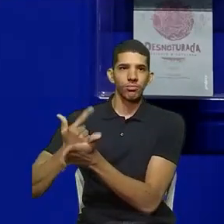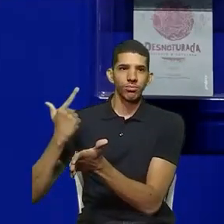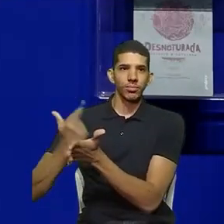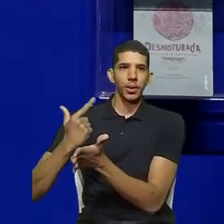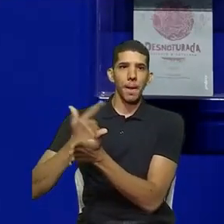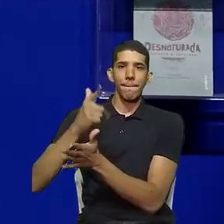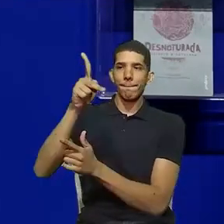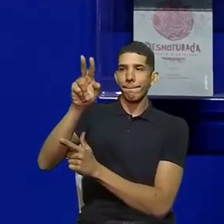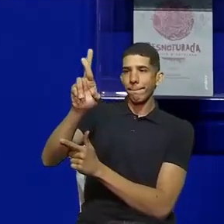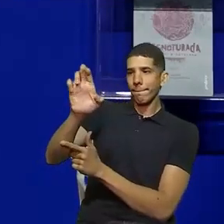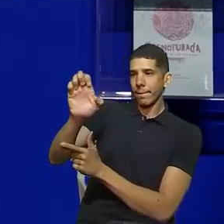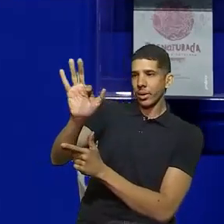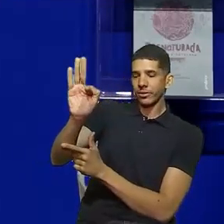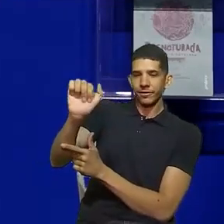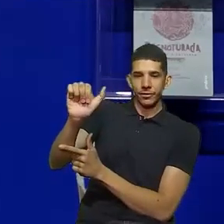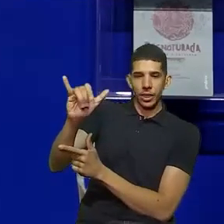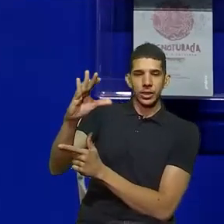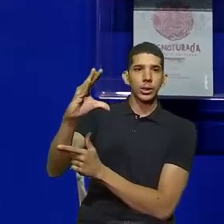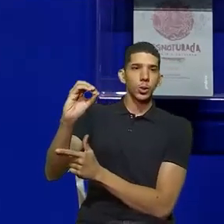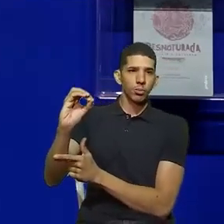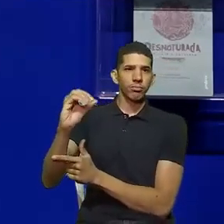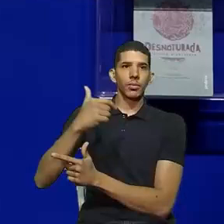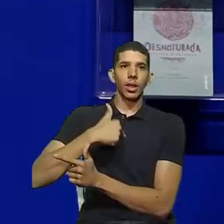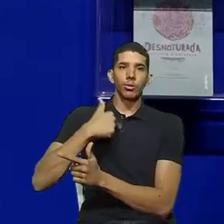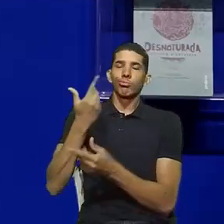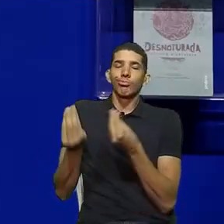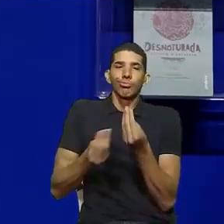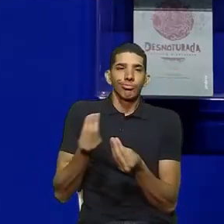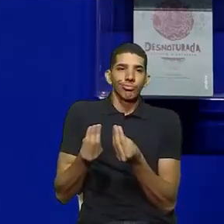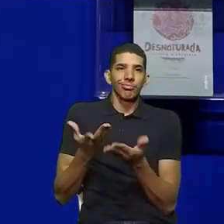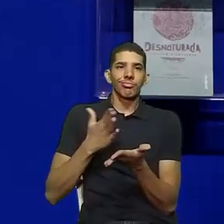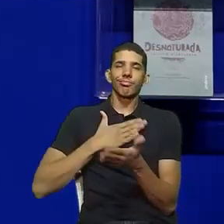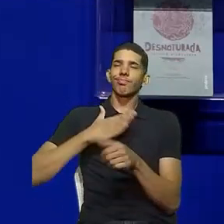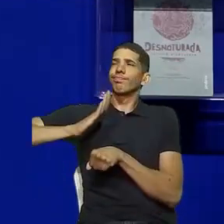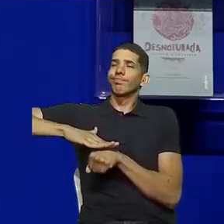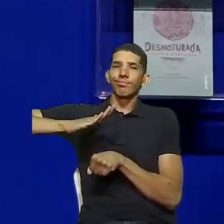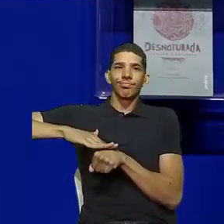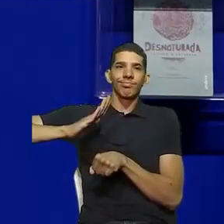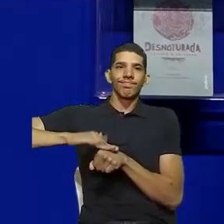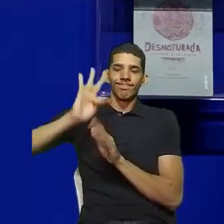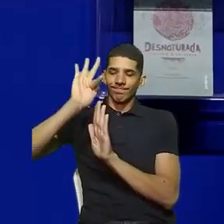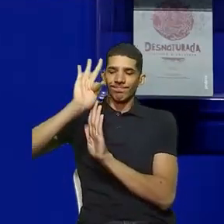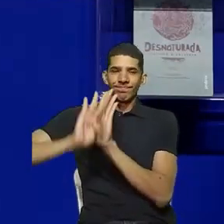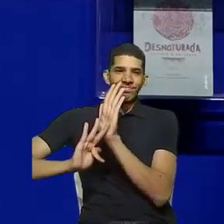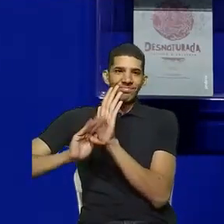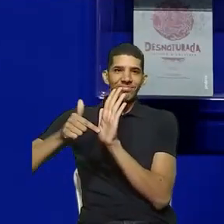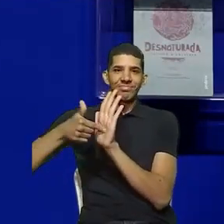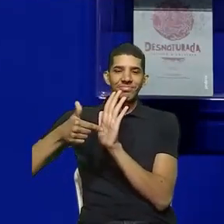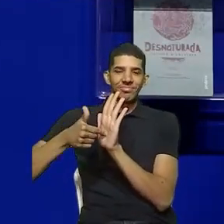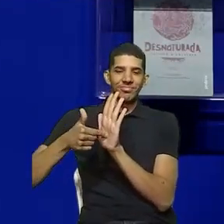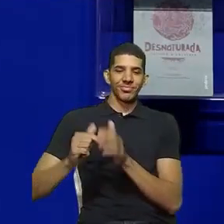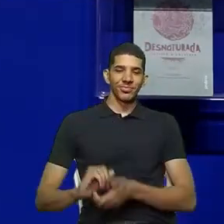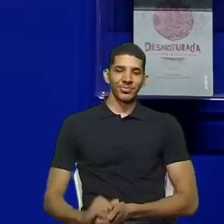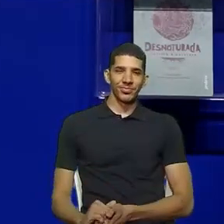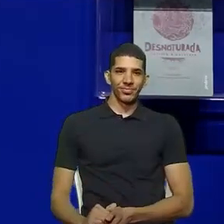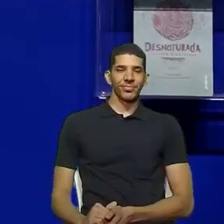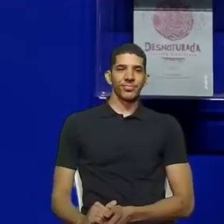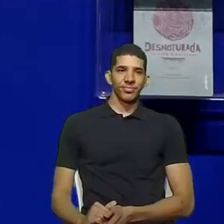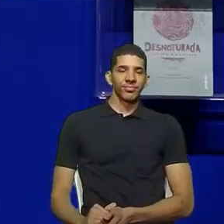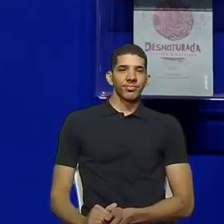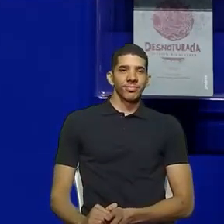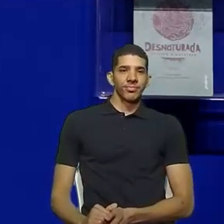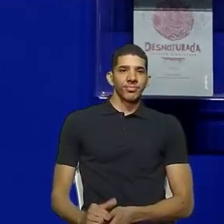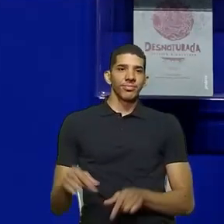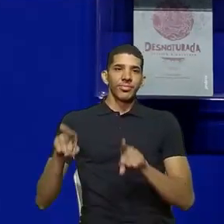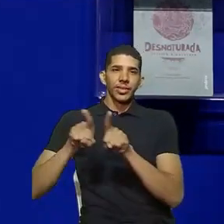estivesse prefaciando um texto meu. Era como se estivesse prefaciando um texto de Carolina,